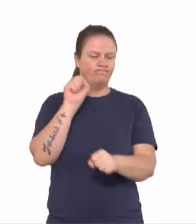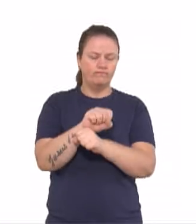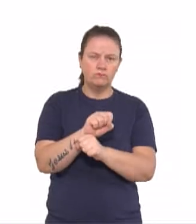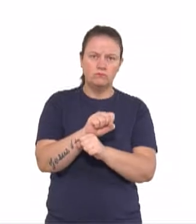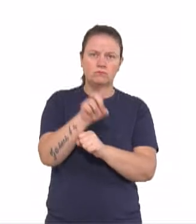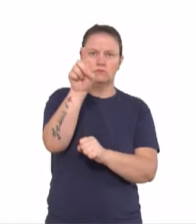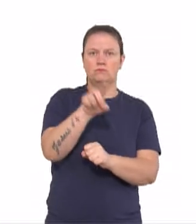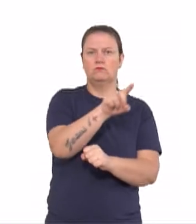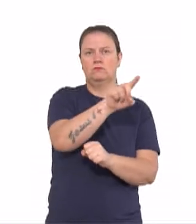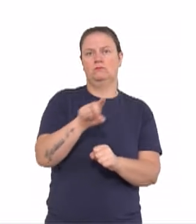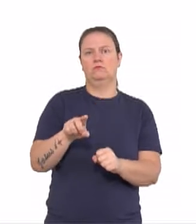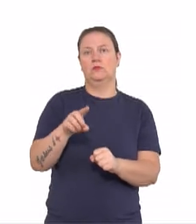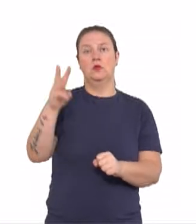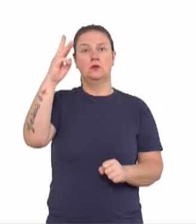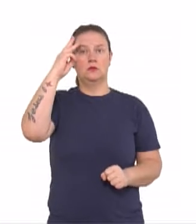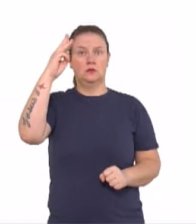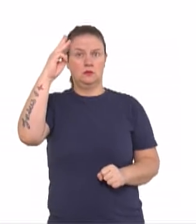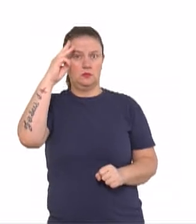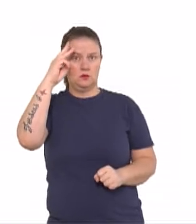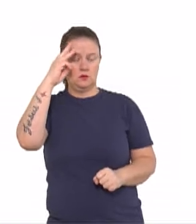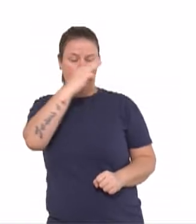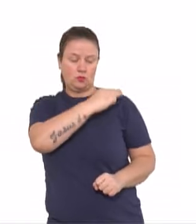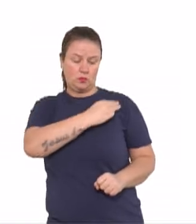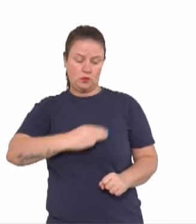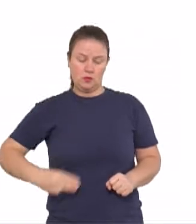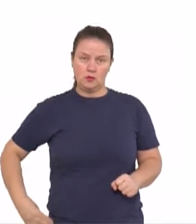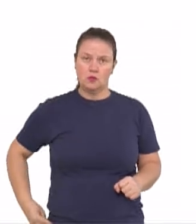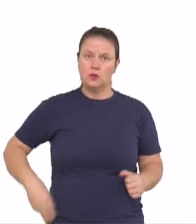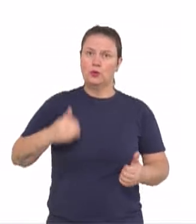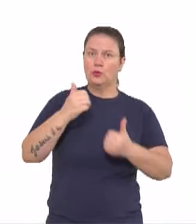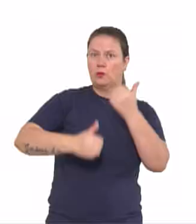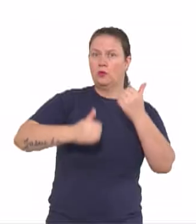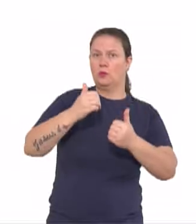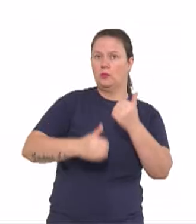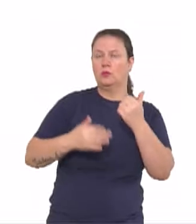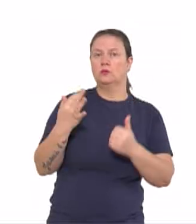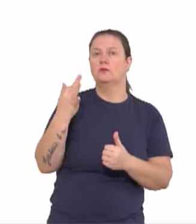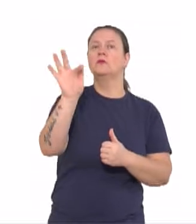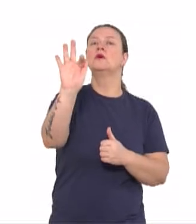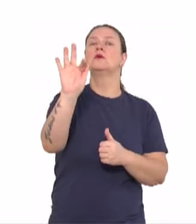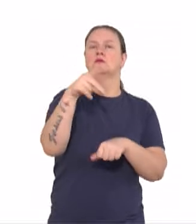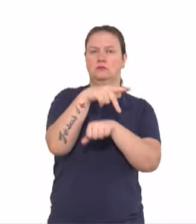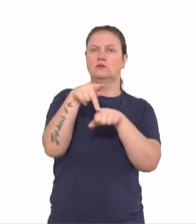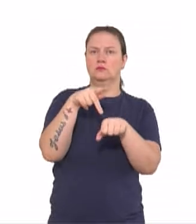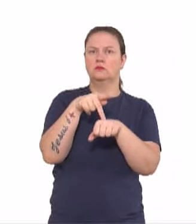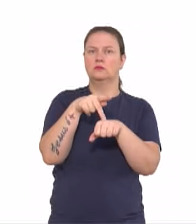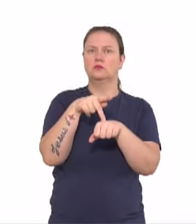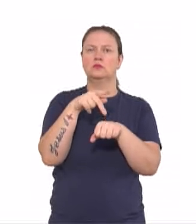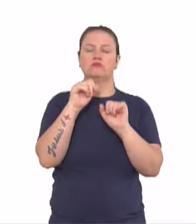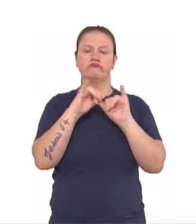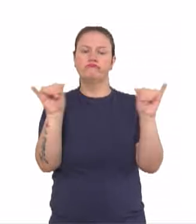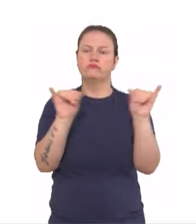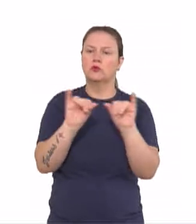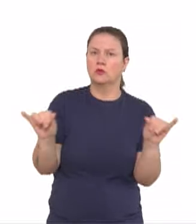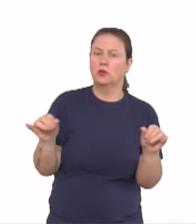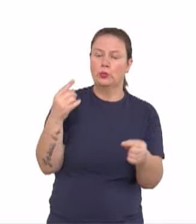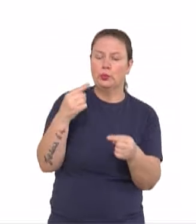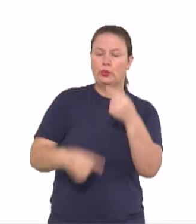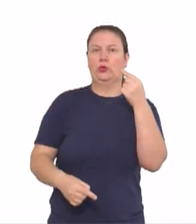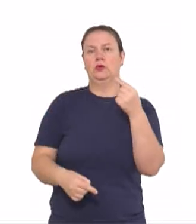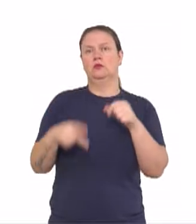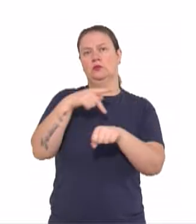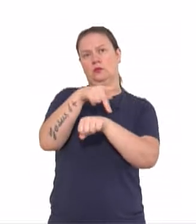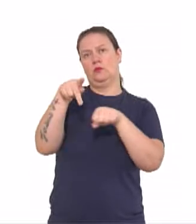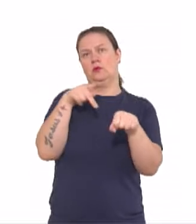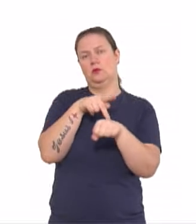Nesta terça-feira, o ministro do Esporte da França, Édouard Philippe, anunciou que eventos esportivos estão proibidos no